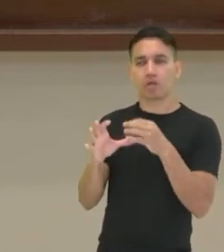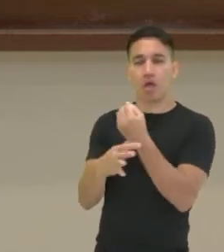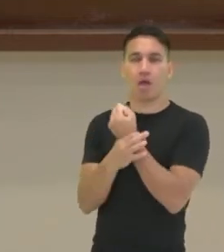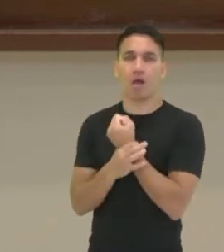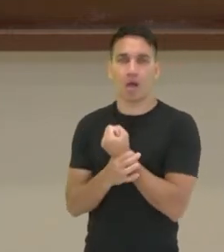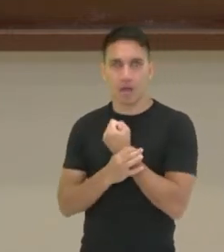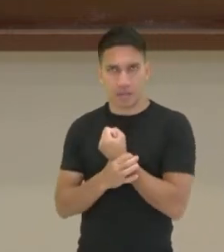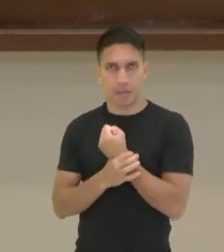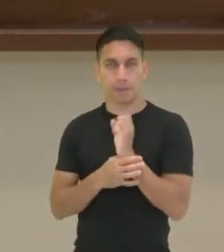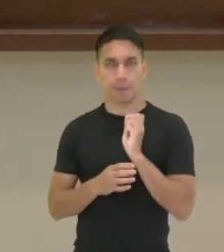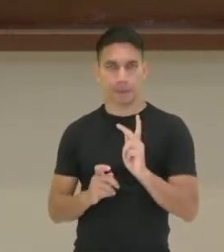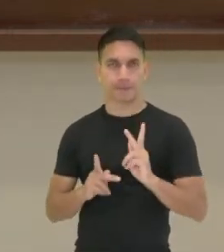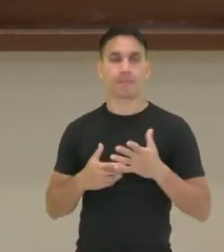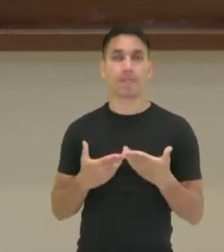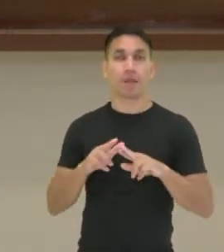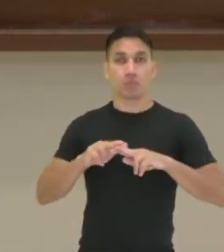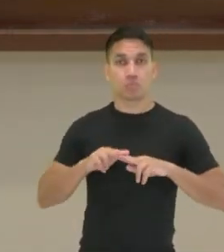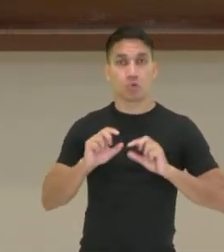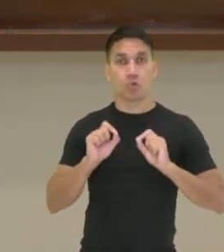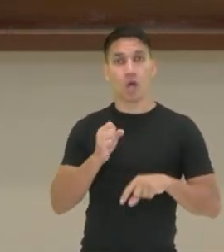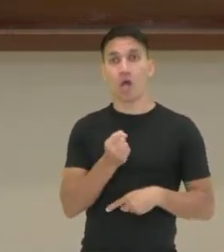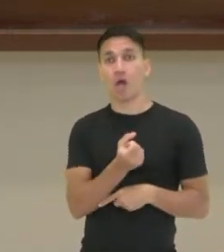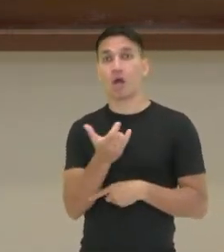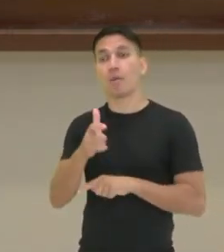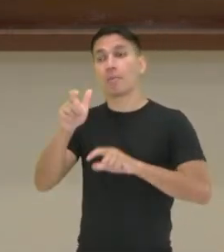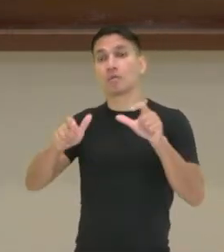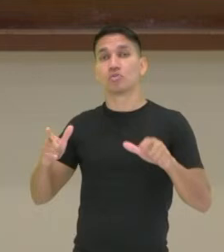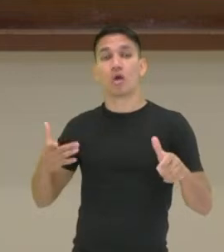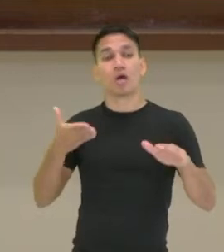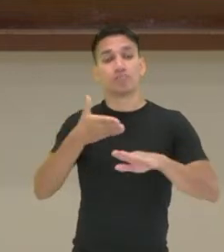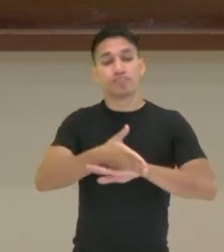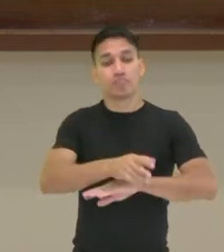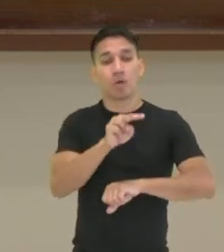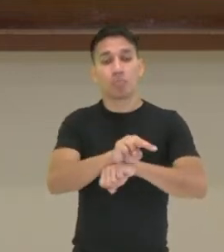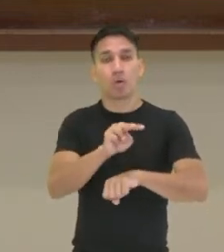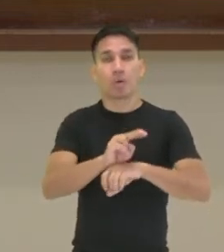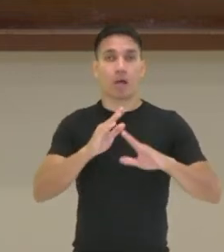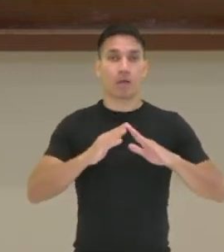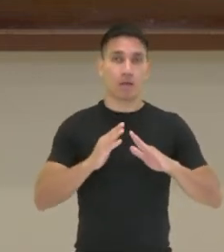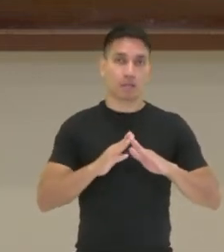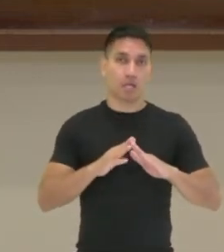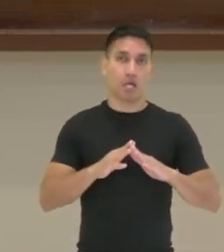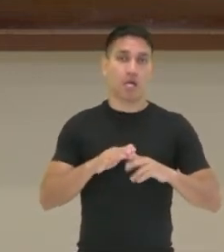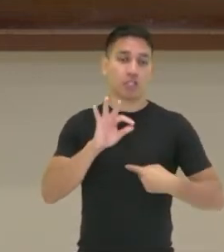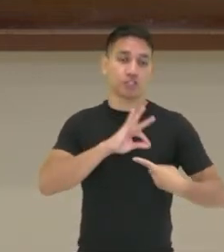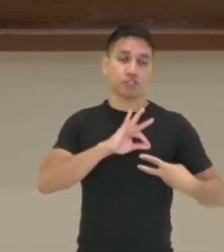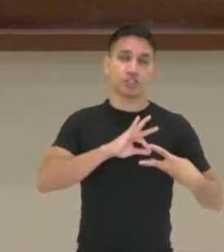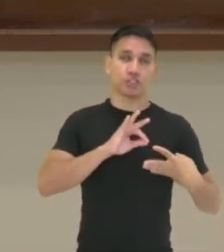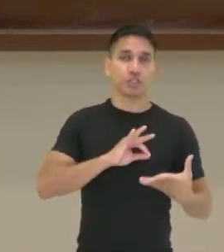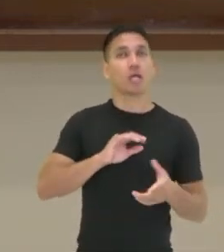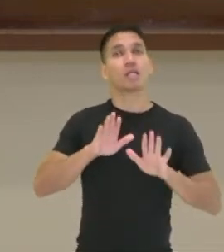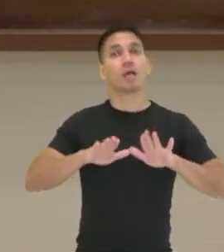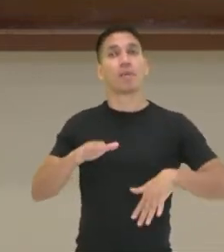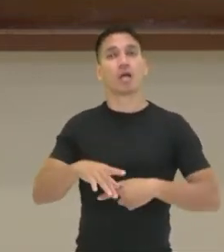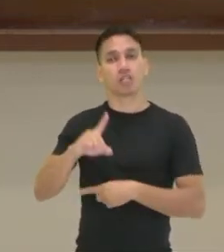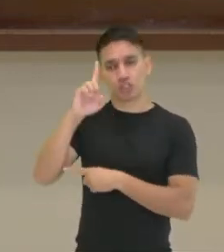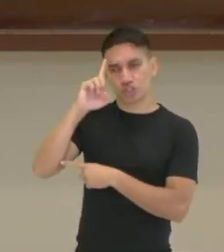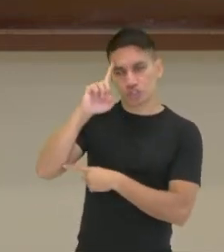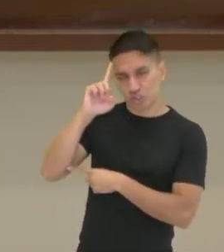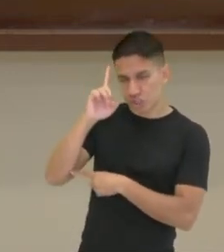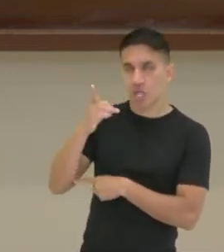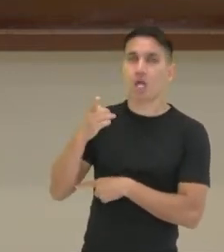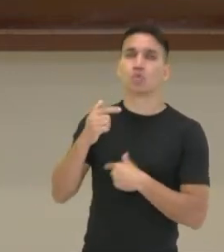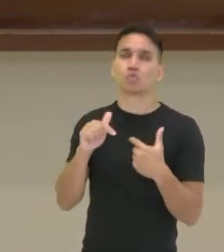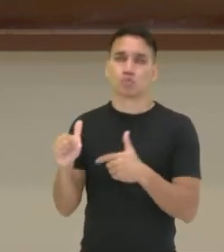garantidos, certo? Então, muita gente que trabalha no serviço doméstico trabalha por diária, né, esporadicamente, para também